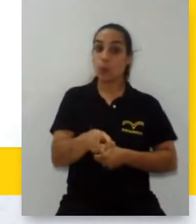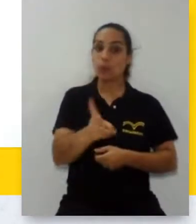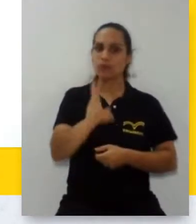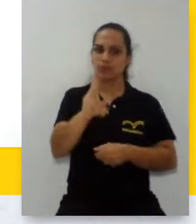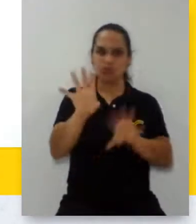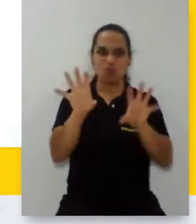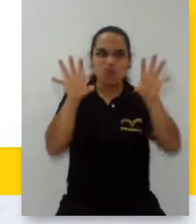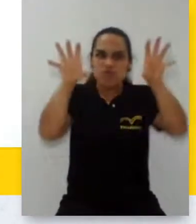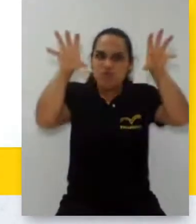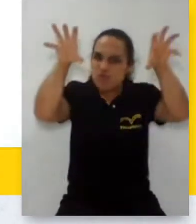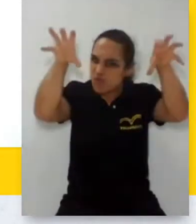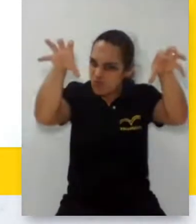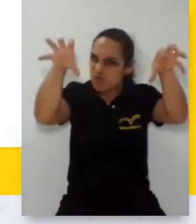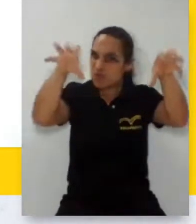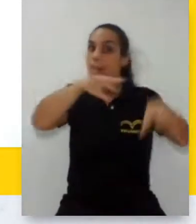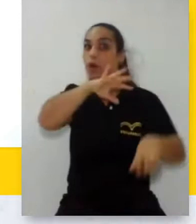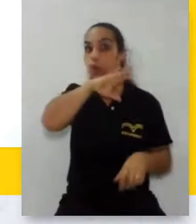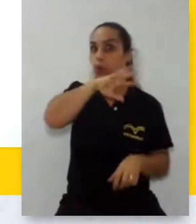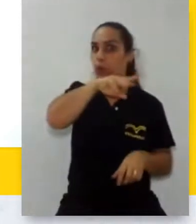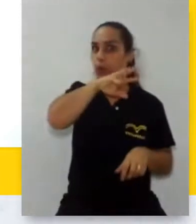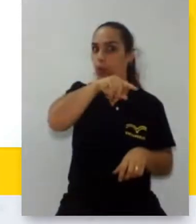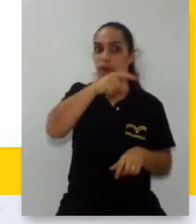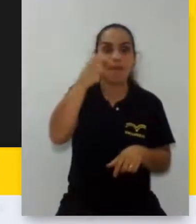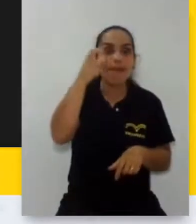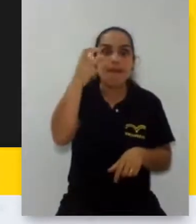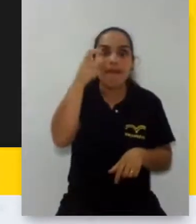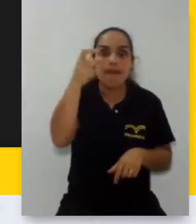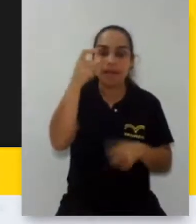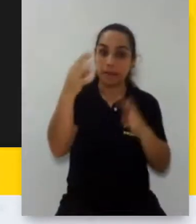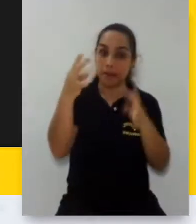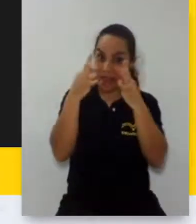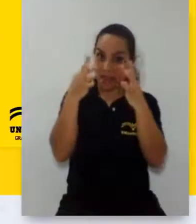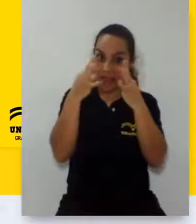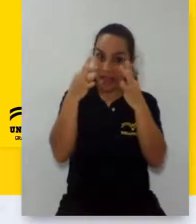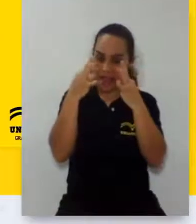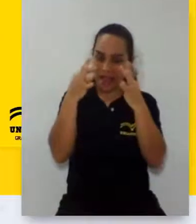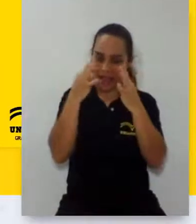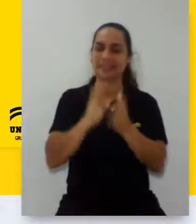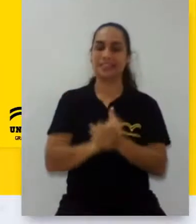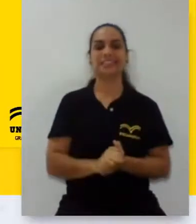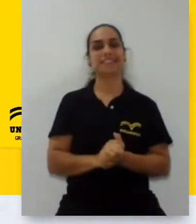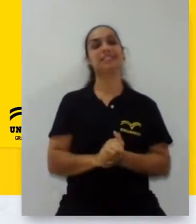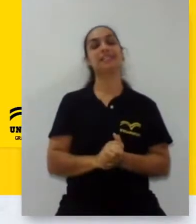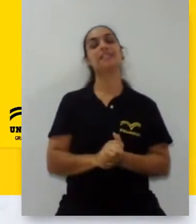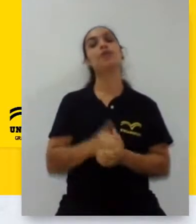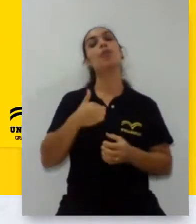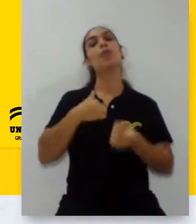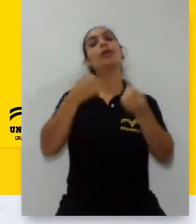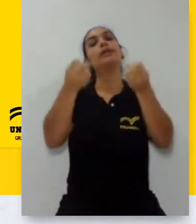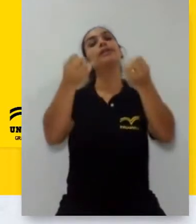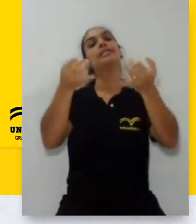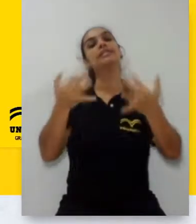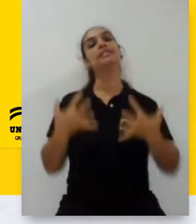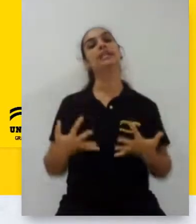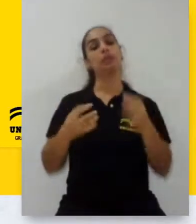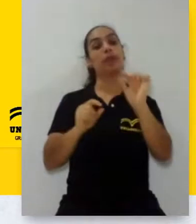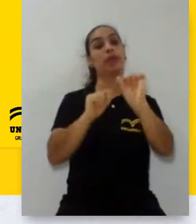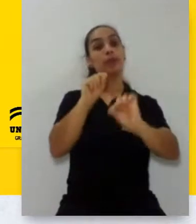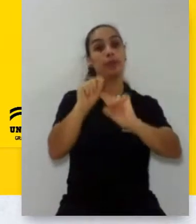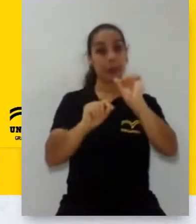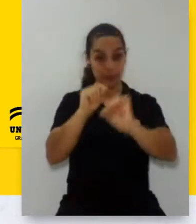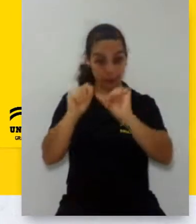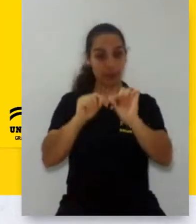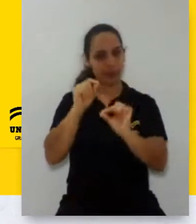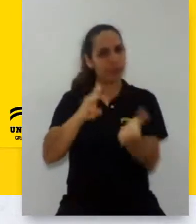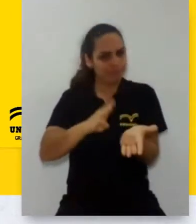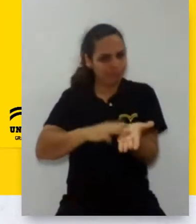terminando essa parte e vamos entrar numa parte mais leve, ok? Mas eu queria falar para vocês, então, da questão das causas de doença cardiovascular. Vocês